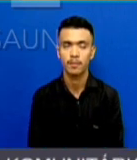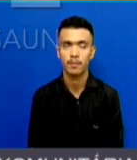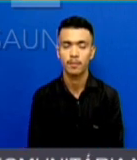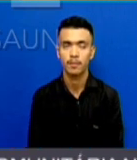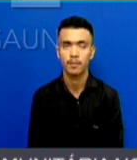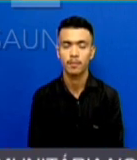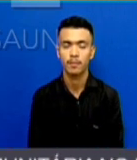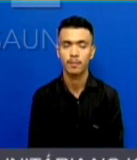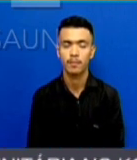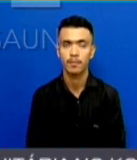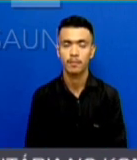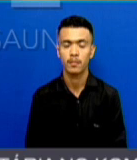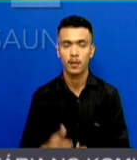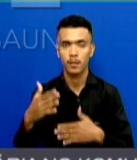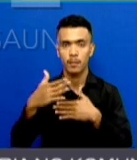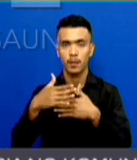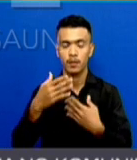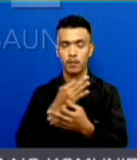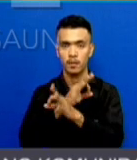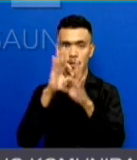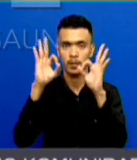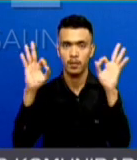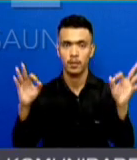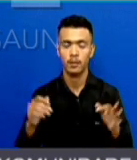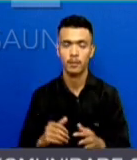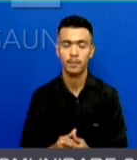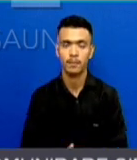Macassar, oikusiambeno, basic finalizona.